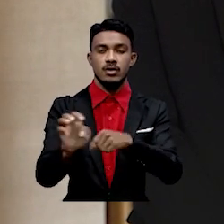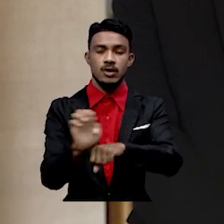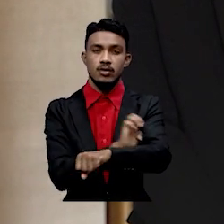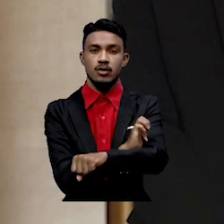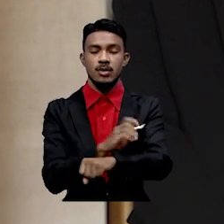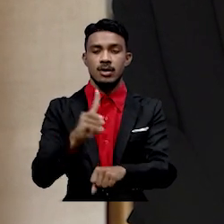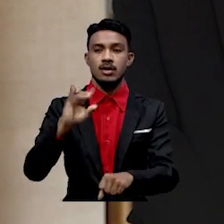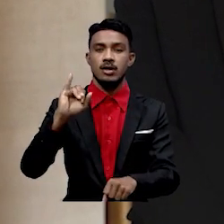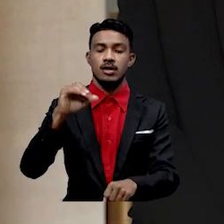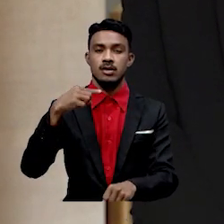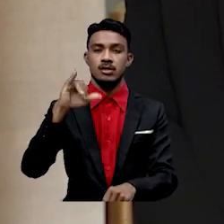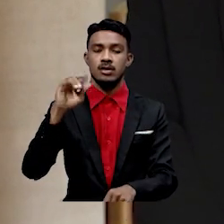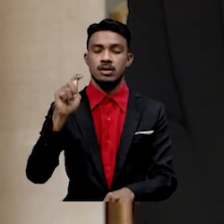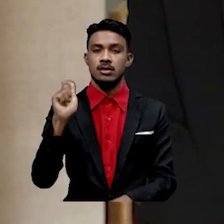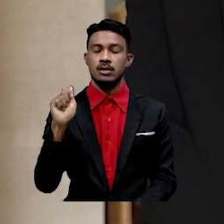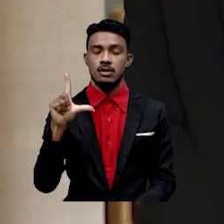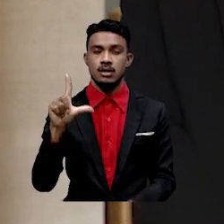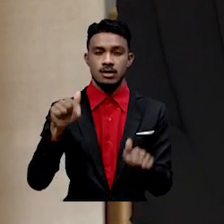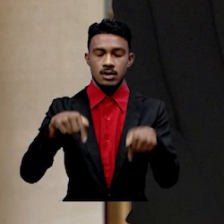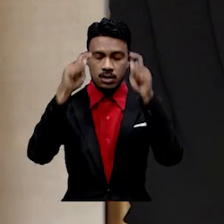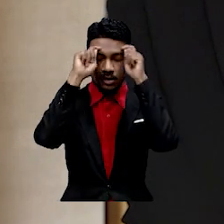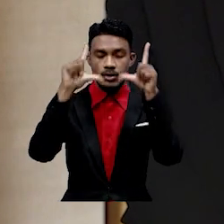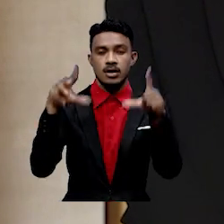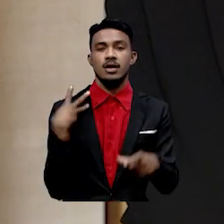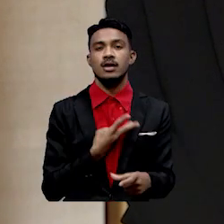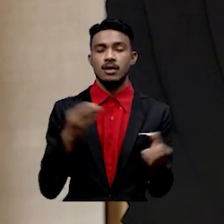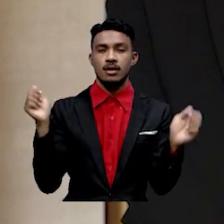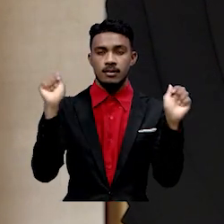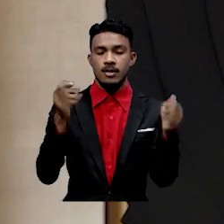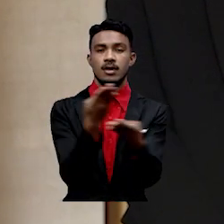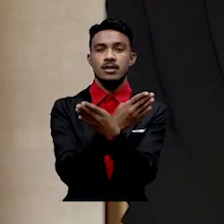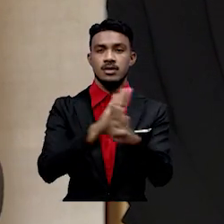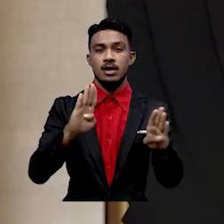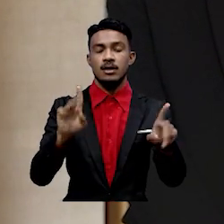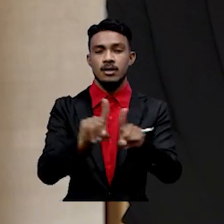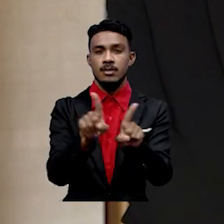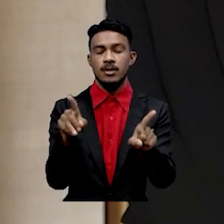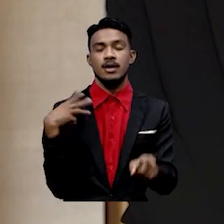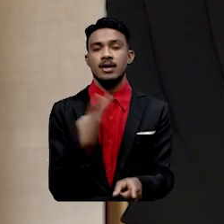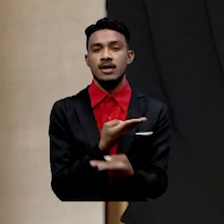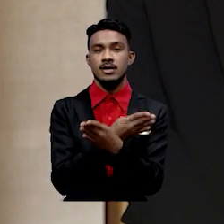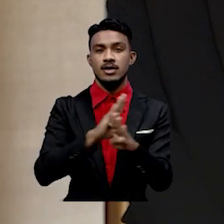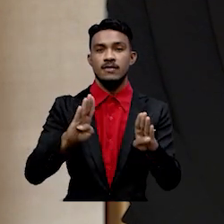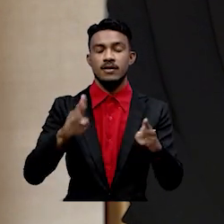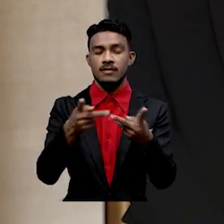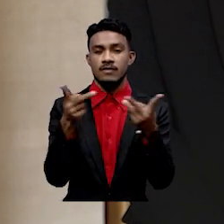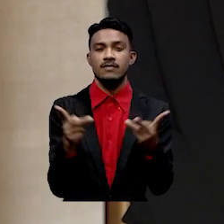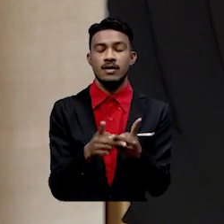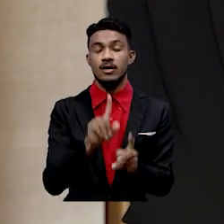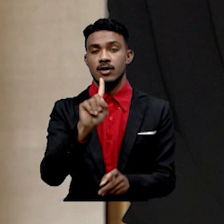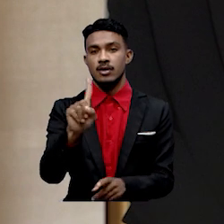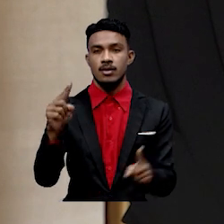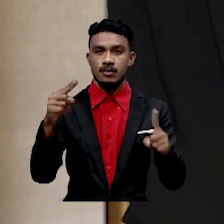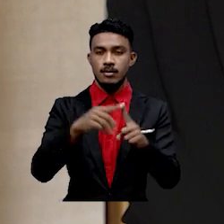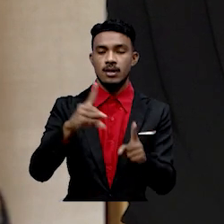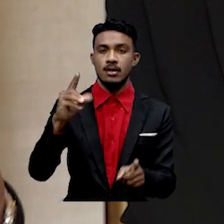ia Timor, e ita mos bela saifale, aula de alternativa, mas vê ita saifale centro ita, ba data